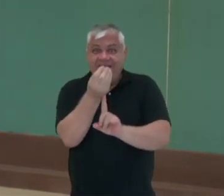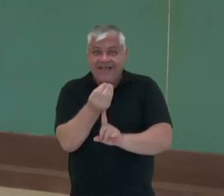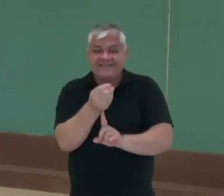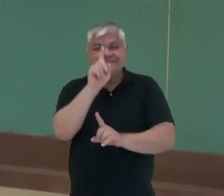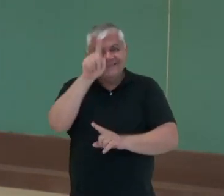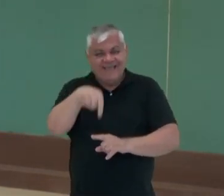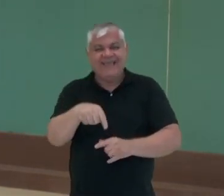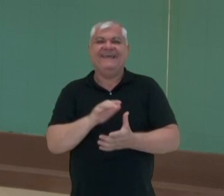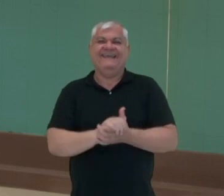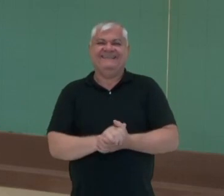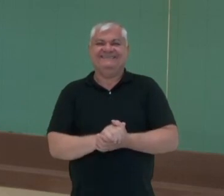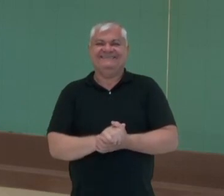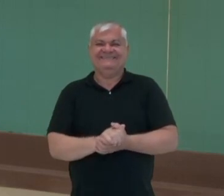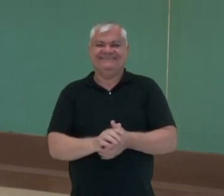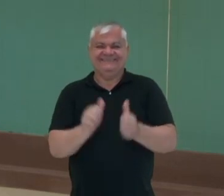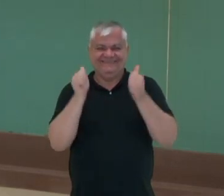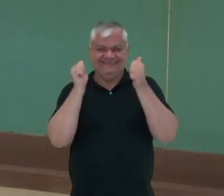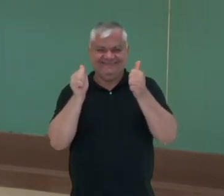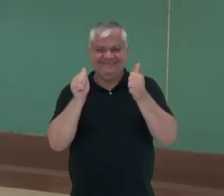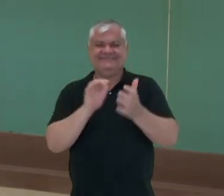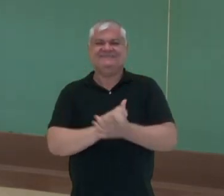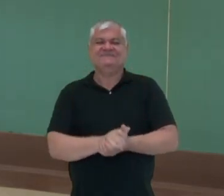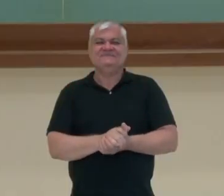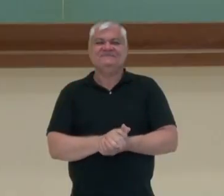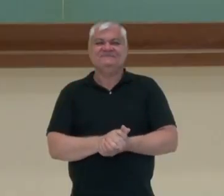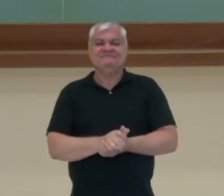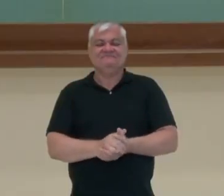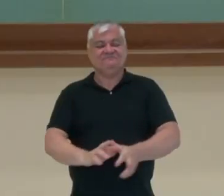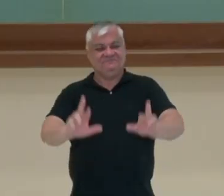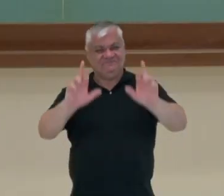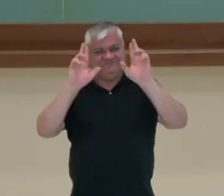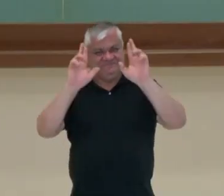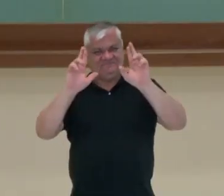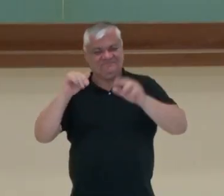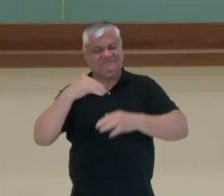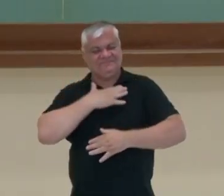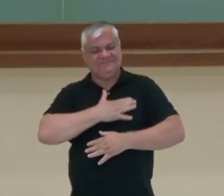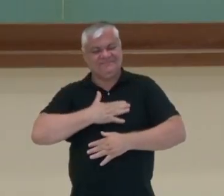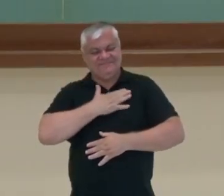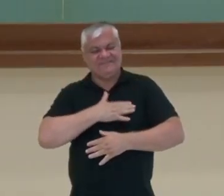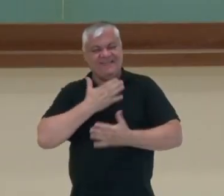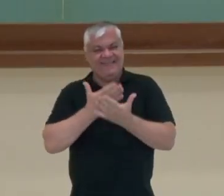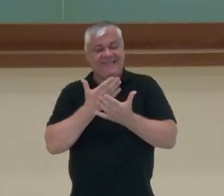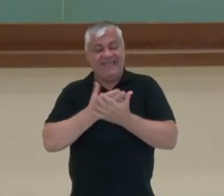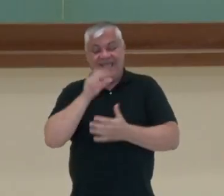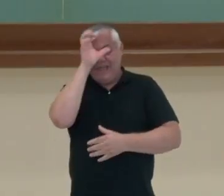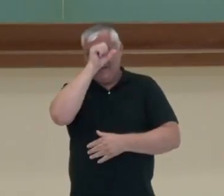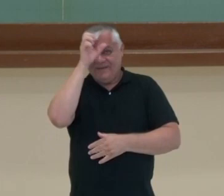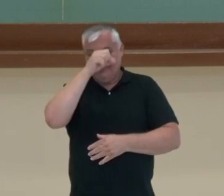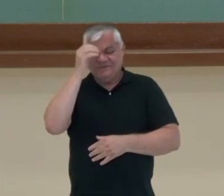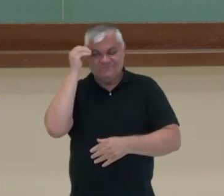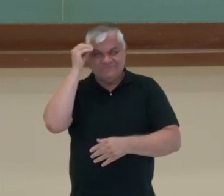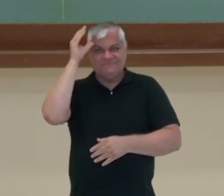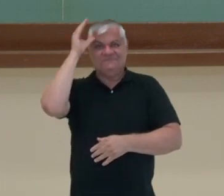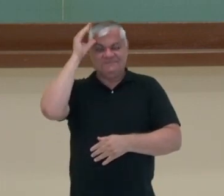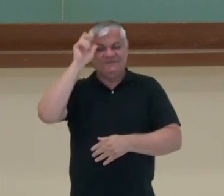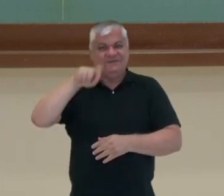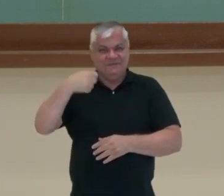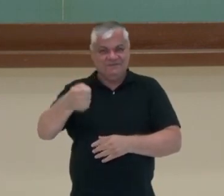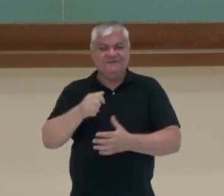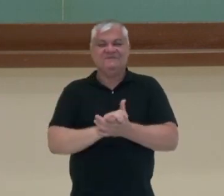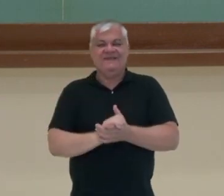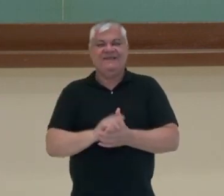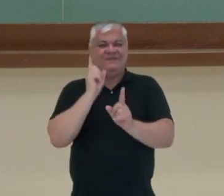arte contemporânea. Ok, gente? Espero que tenha sido proveitosa essa aula, tenhamos aprendido um pouquinho mais sobre o que é performance e o que é happening e